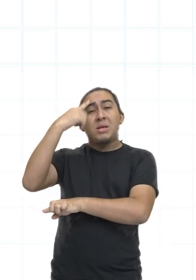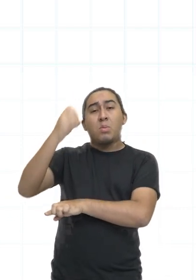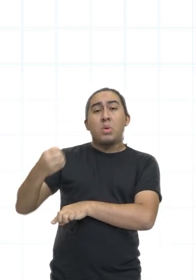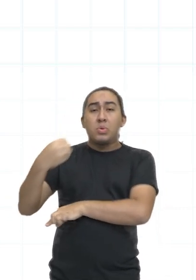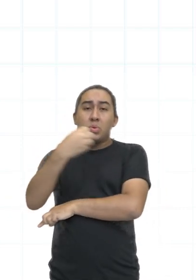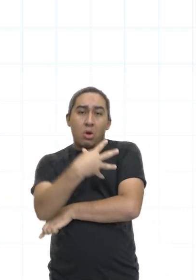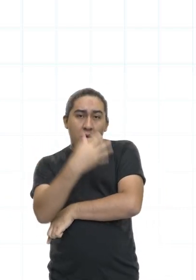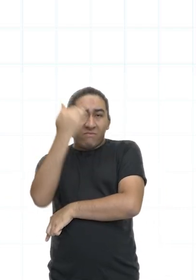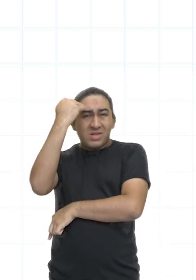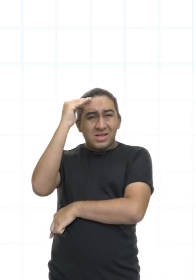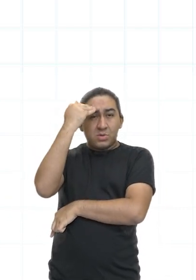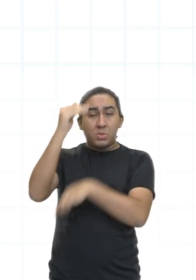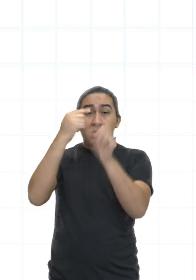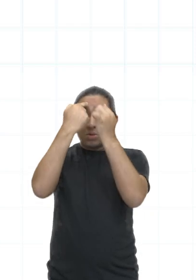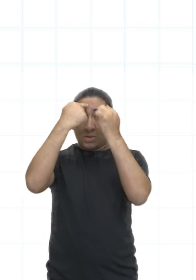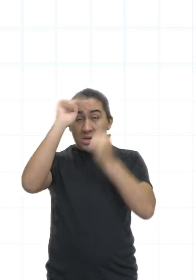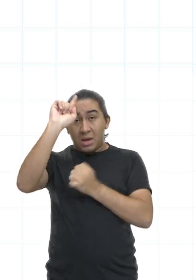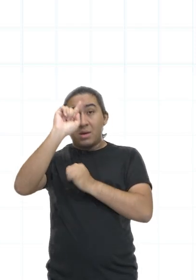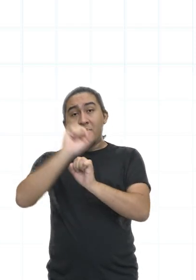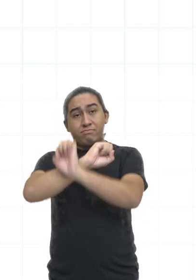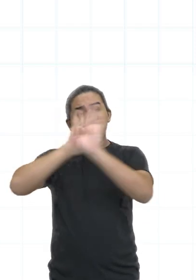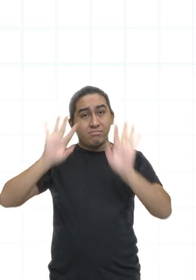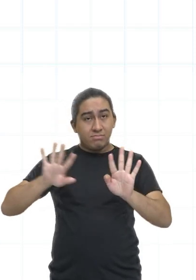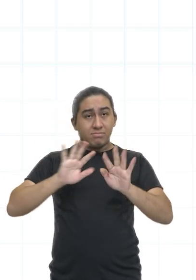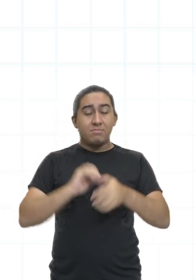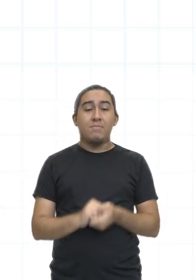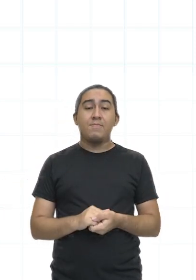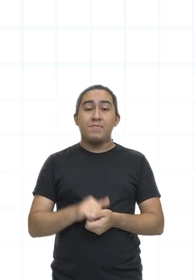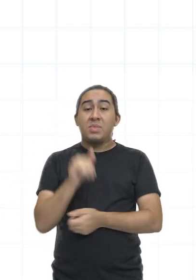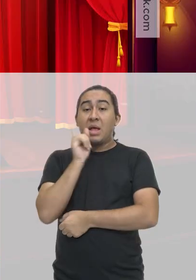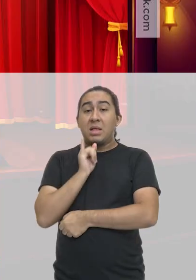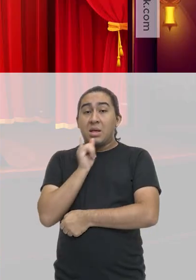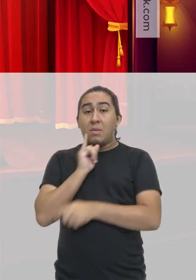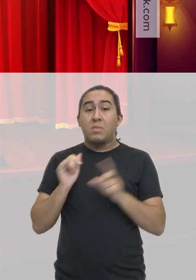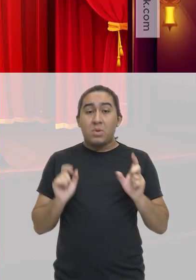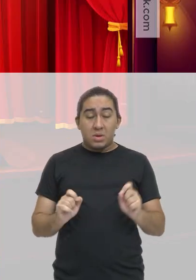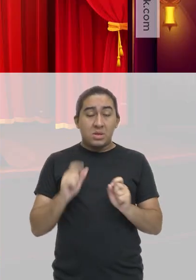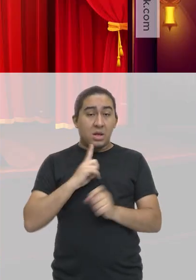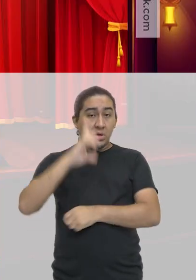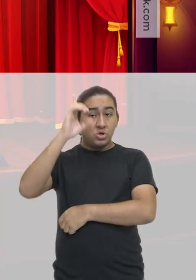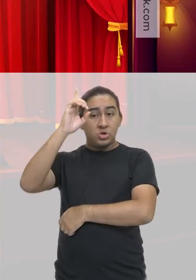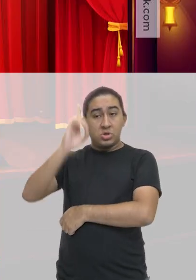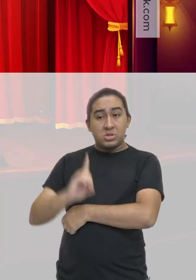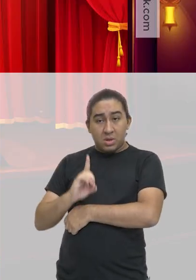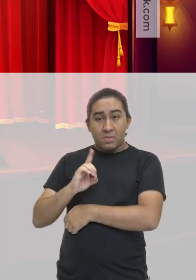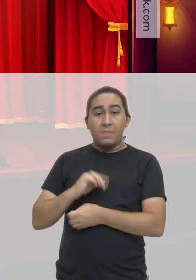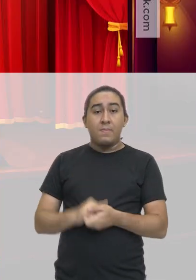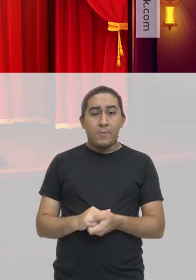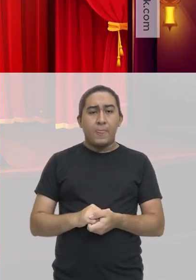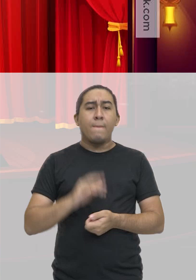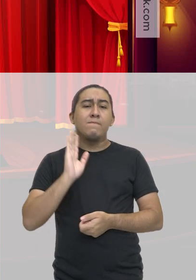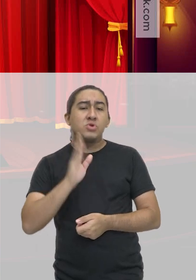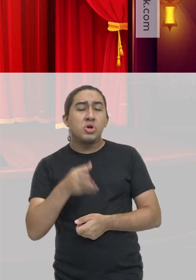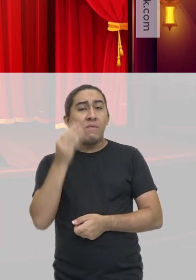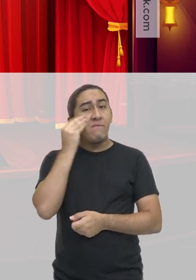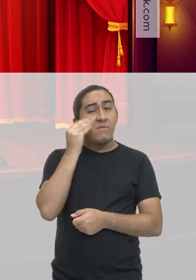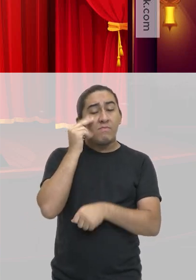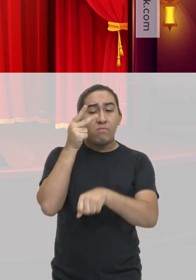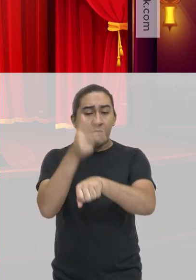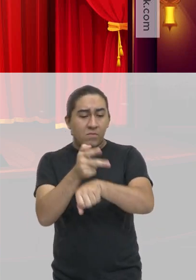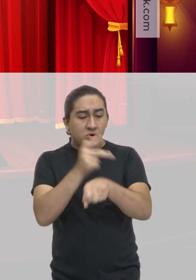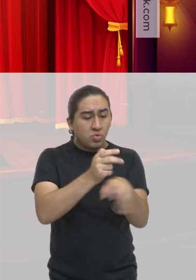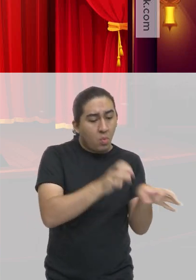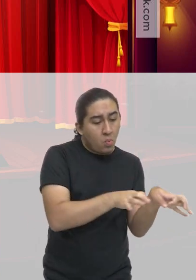interpretação, certo? Eu tenho como exemplo essa questão da direção, que eu já assisti, né,